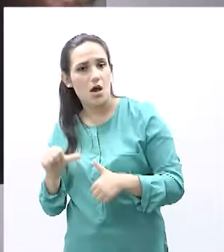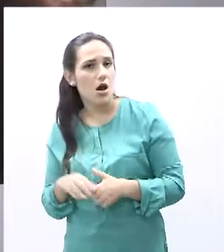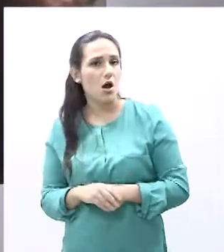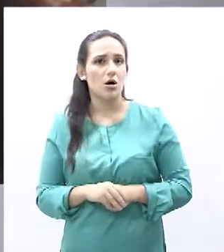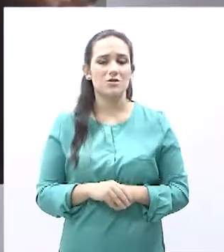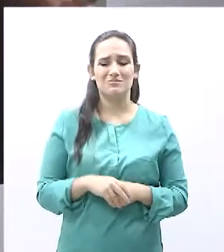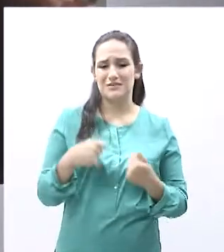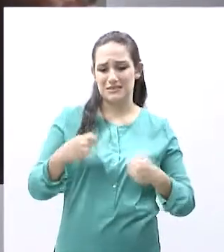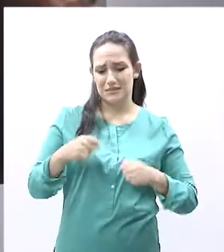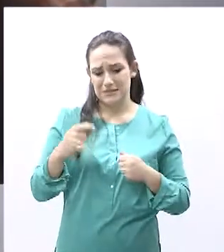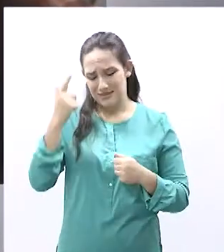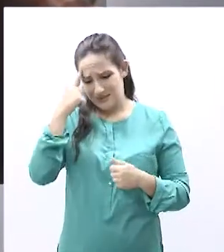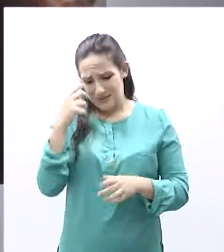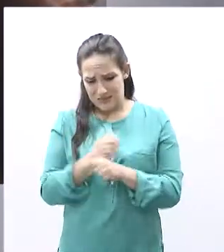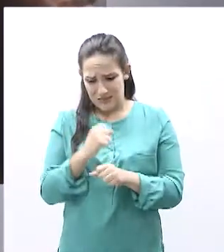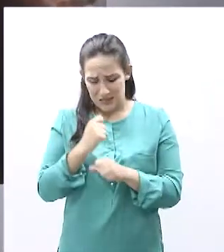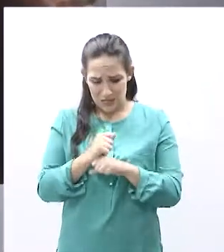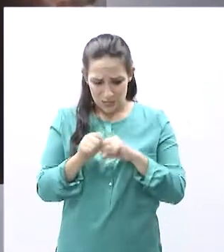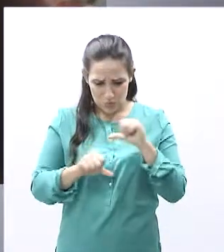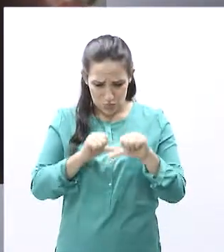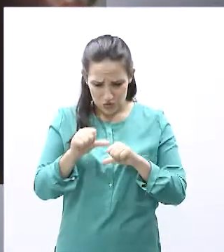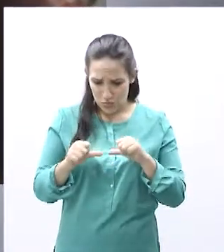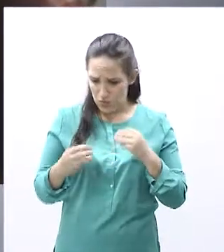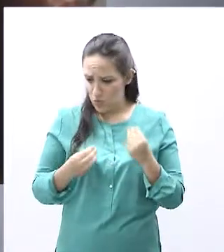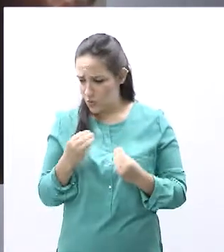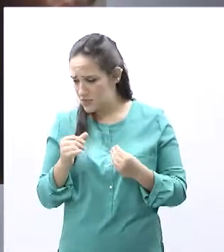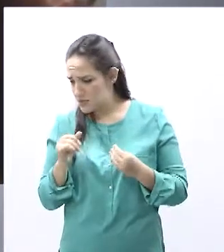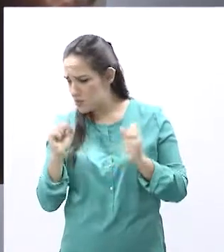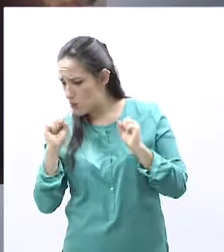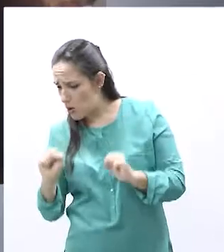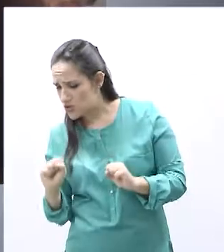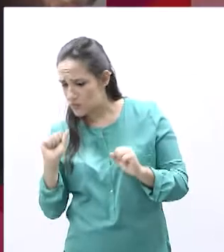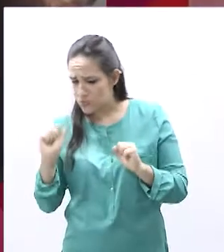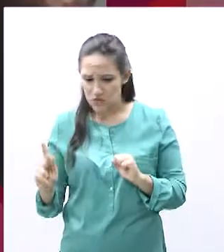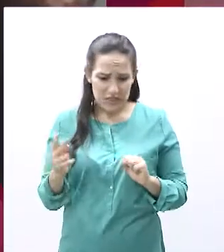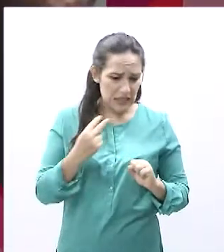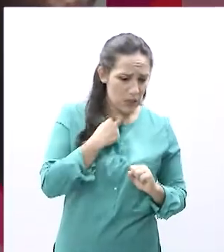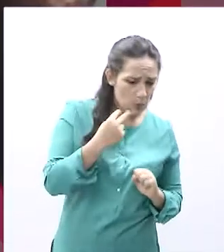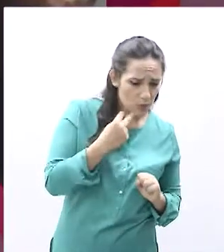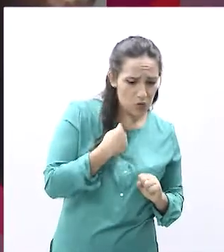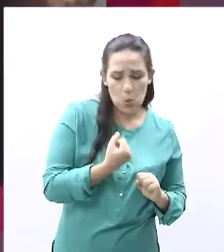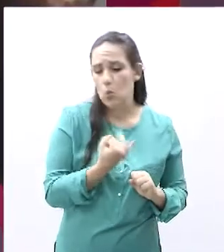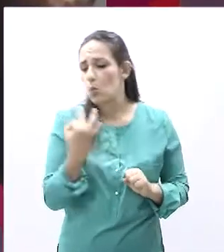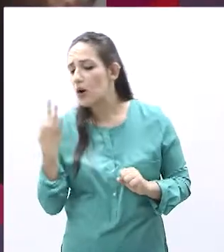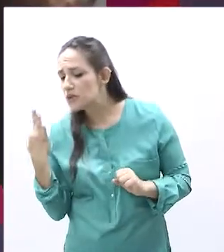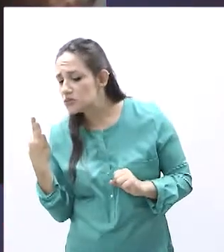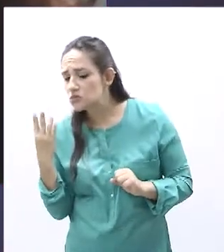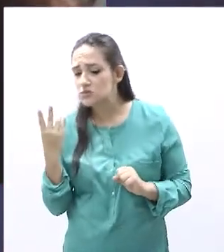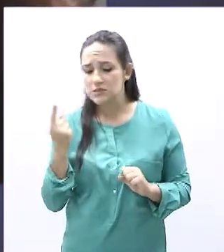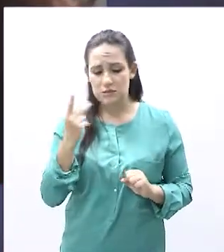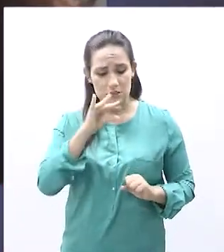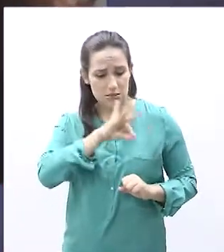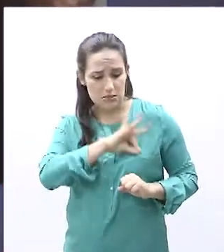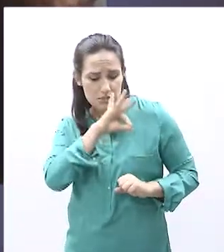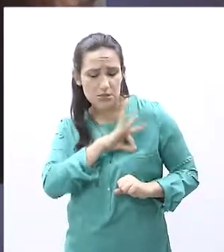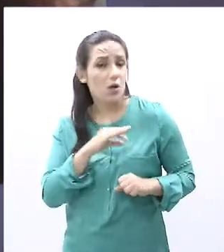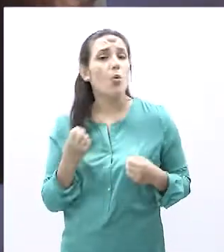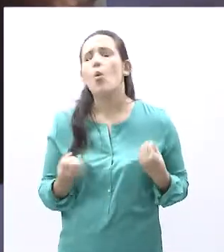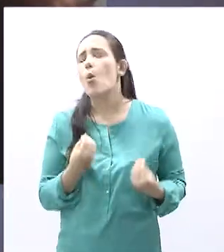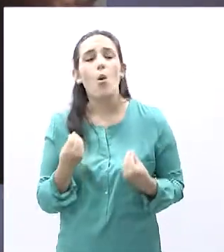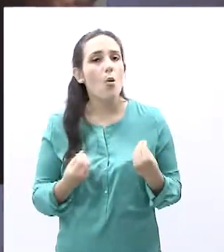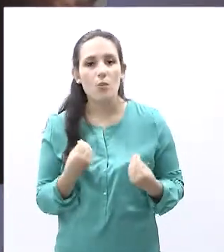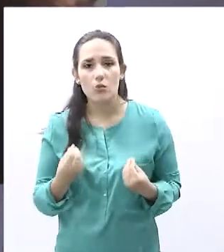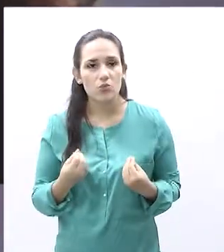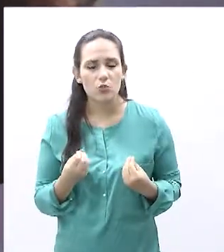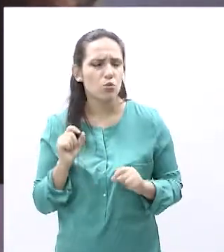né, fazer as contas, os cálculos, né, de quando podem ou não se aposentar, quanto que vão ganhar nesse